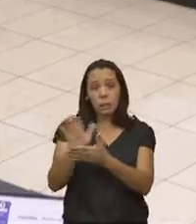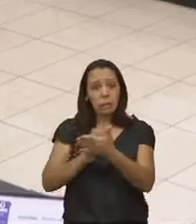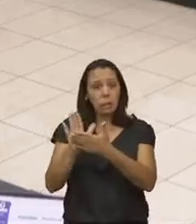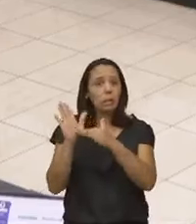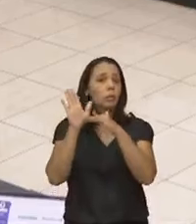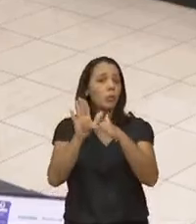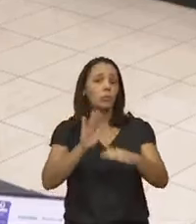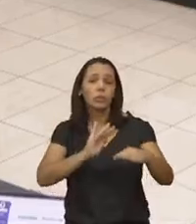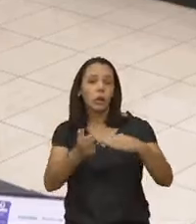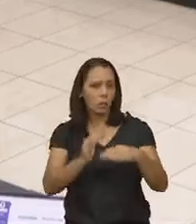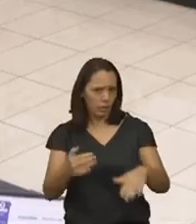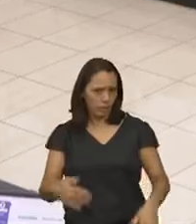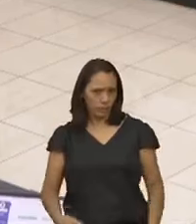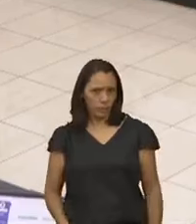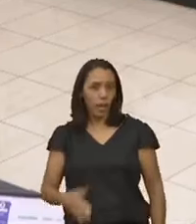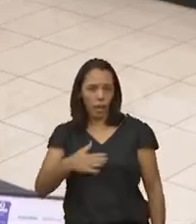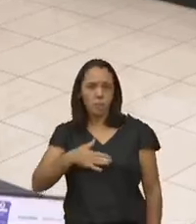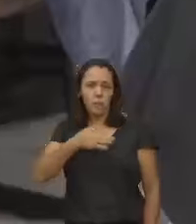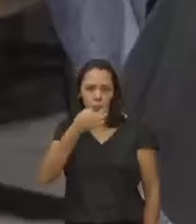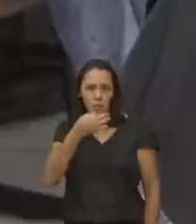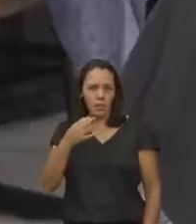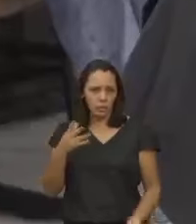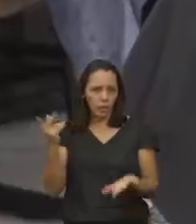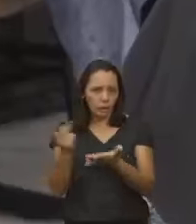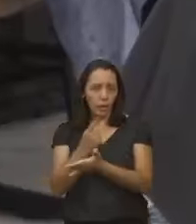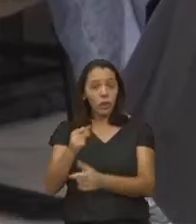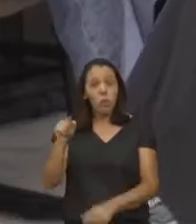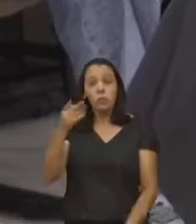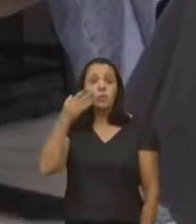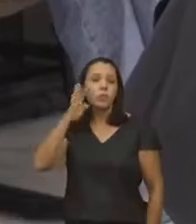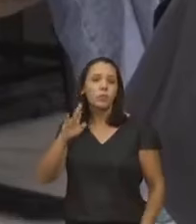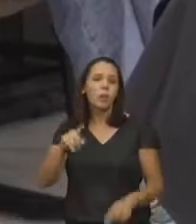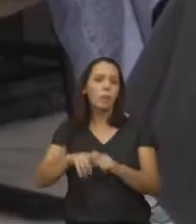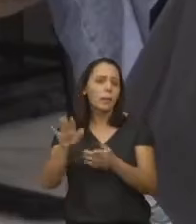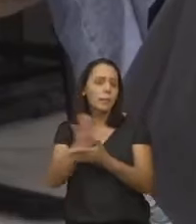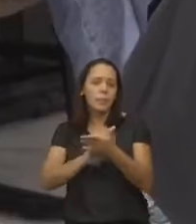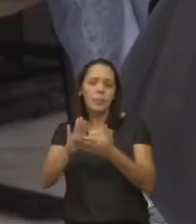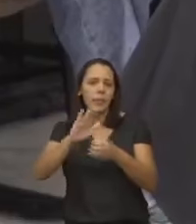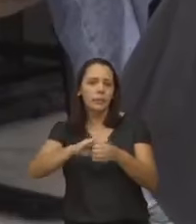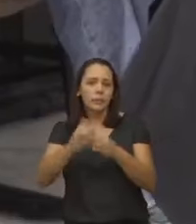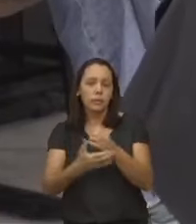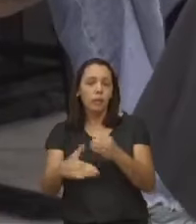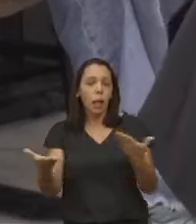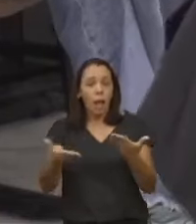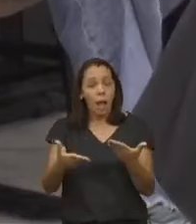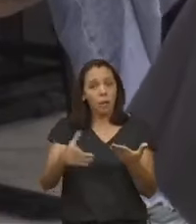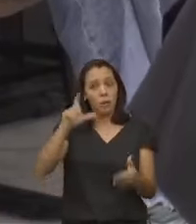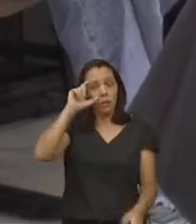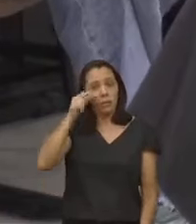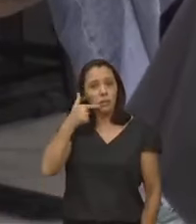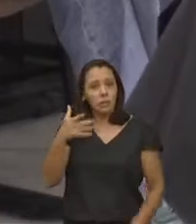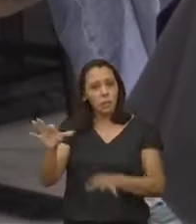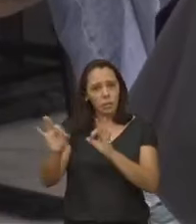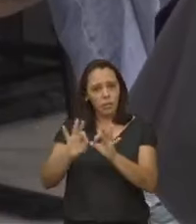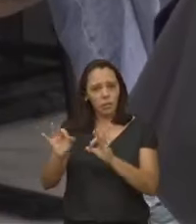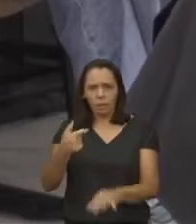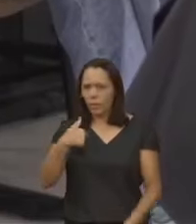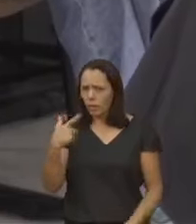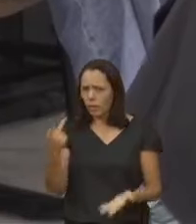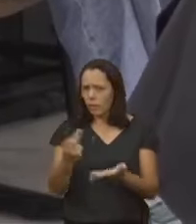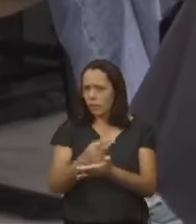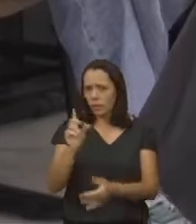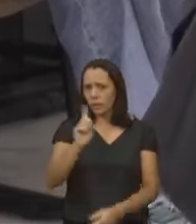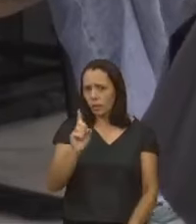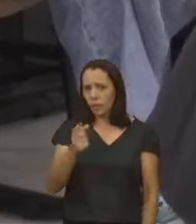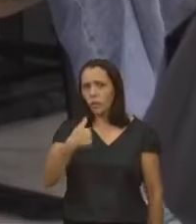asfalto para o Ijal. Conversa fiada é o que você prometeu lá e não levou esgoto agora que está chegando através dos céus. Não tem conversa fiada aqui não, filho. Aqui é o